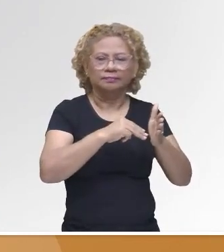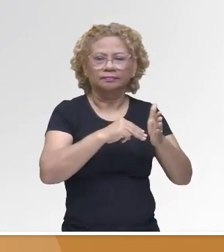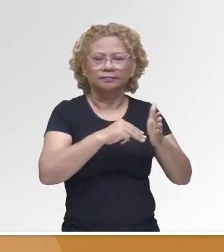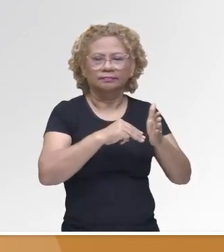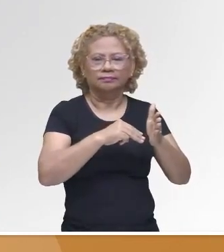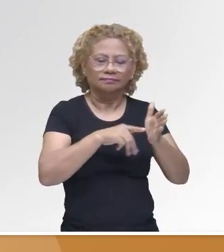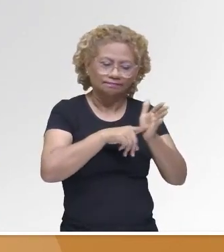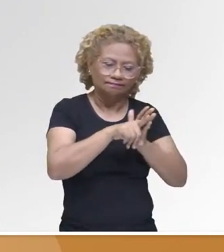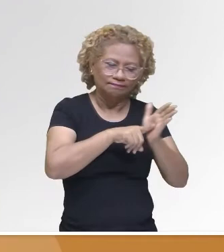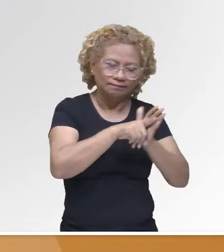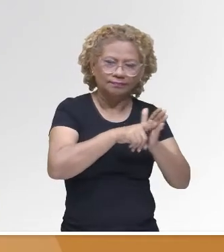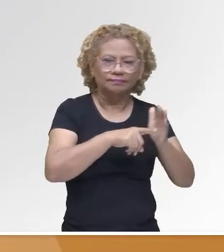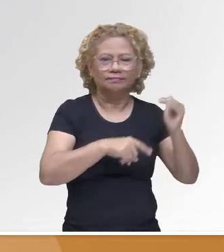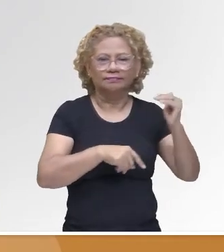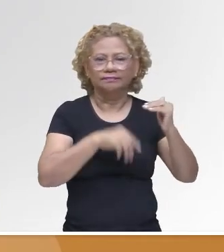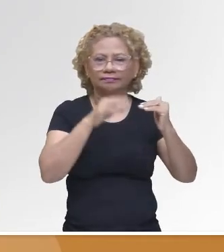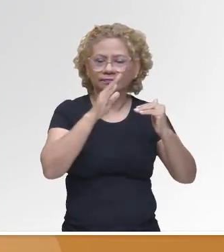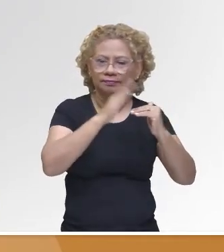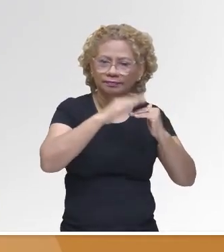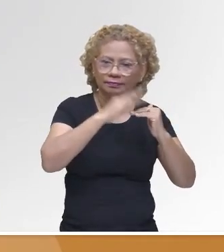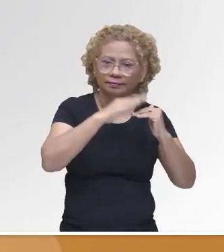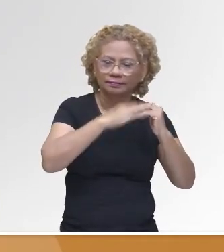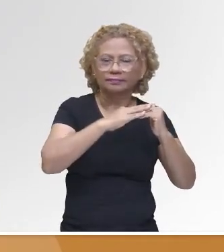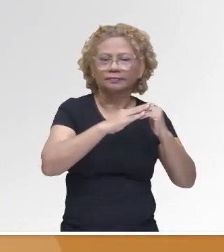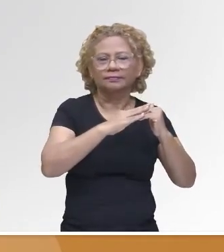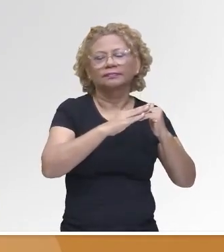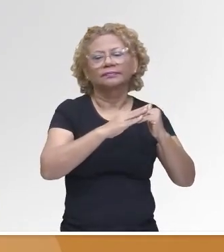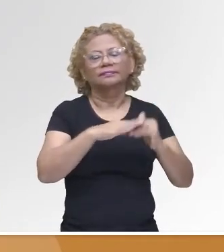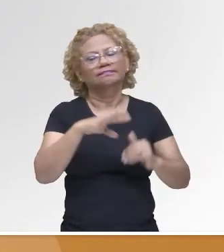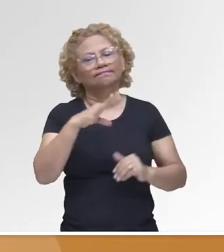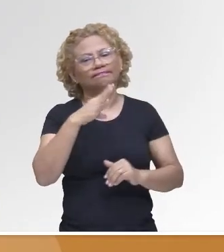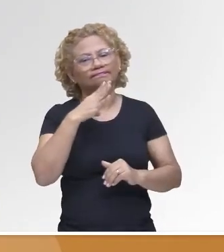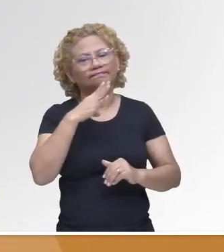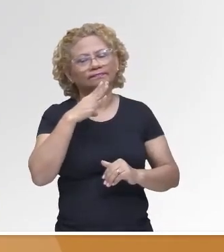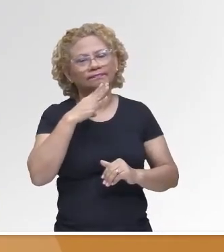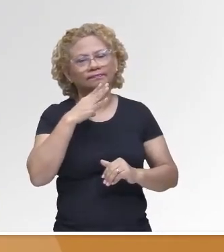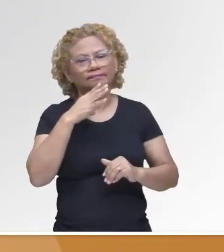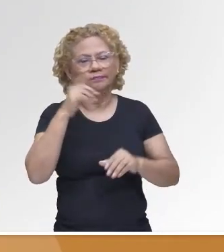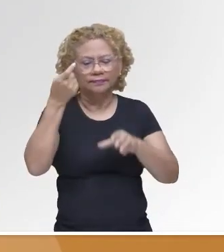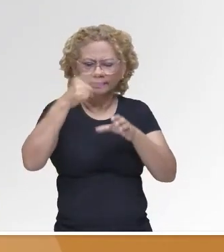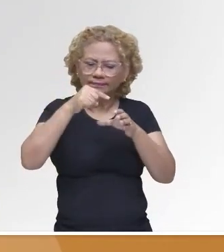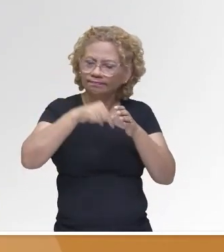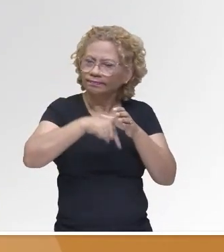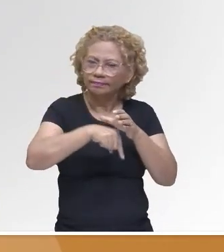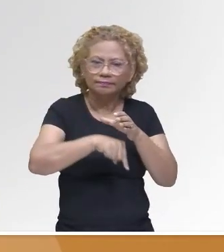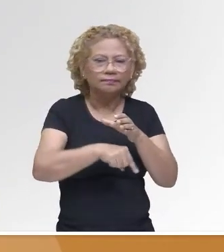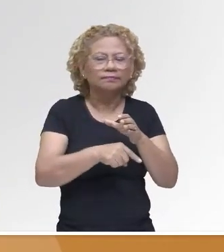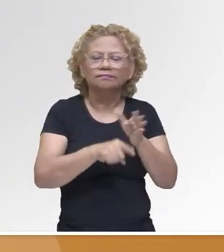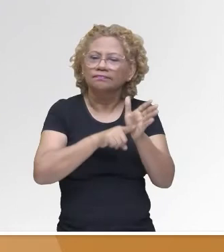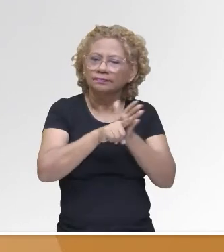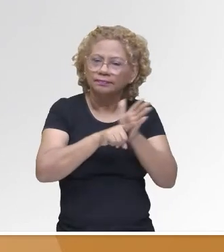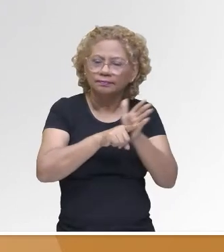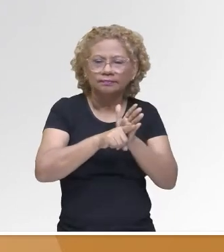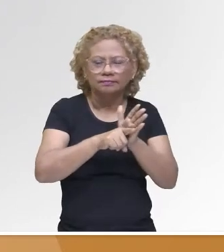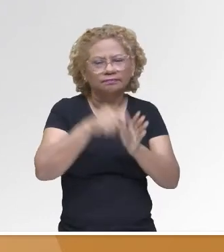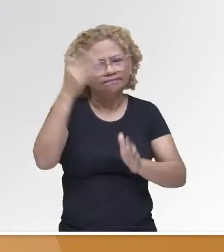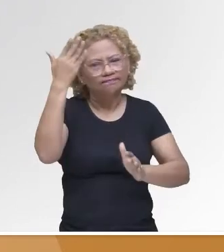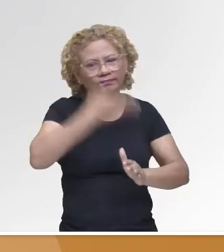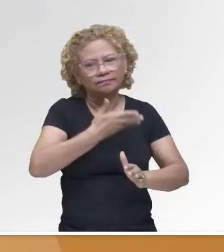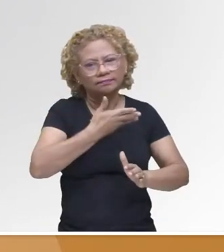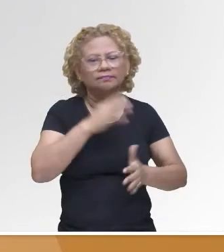pesquisa, né? Para que ele vá, então, a fundo naquela tentativa de